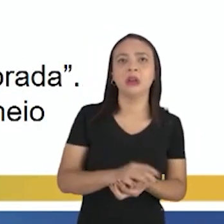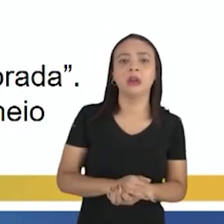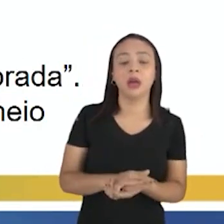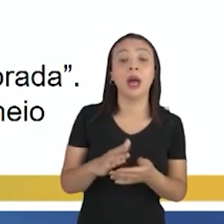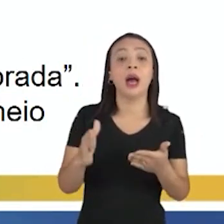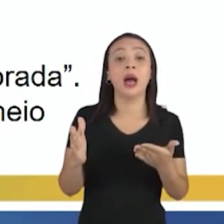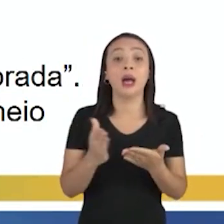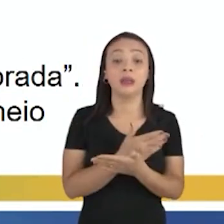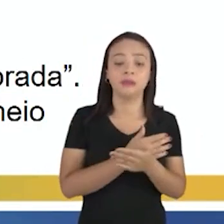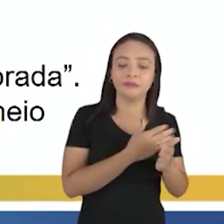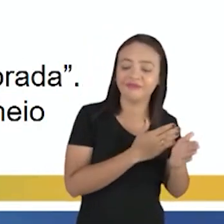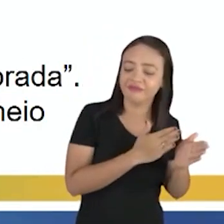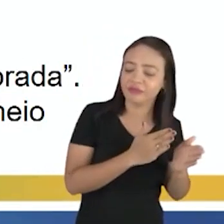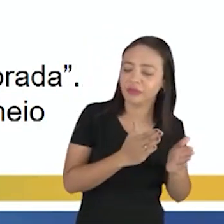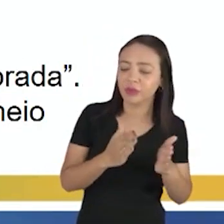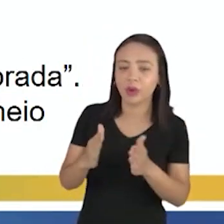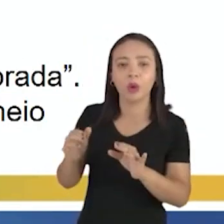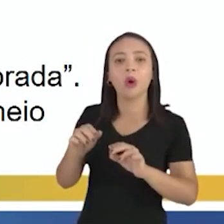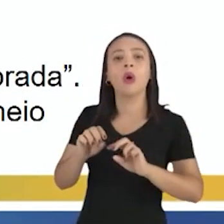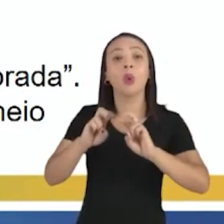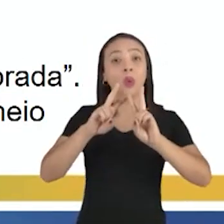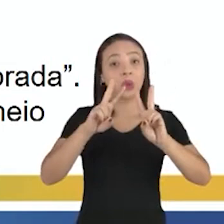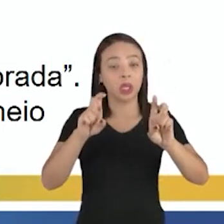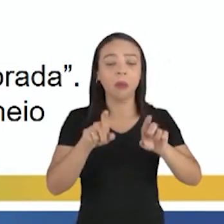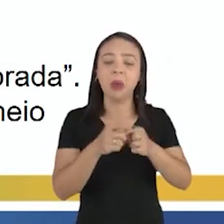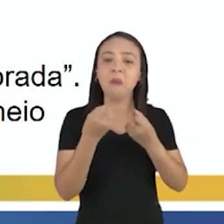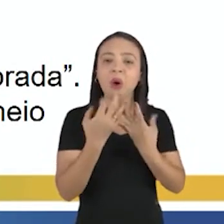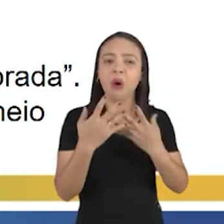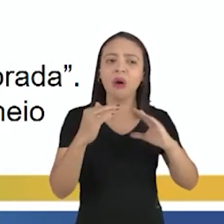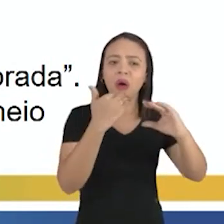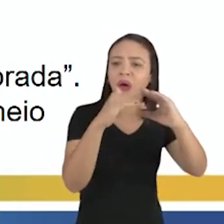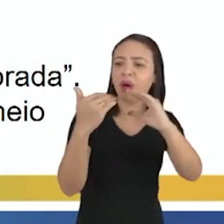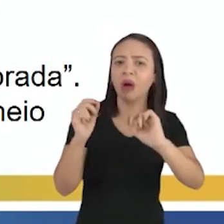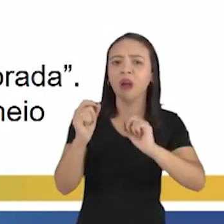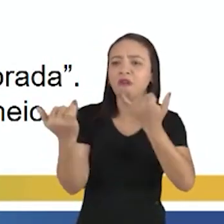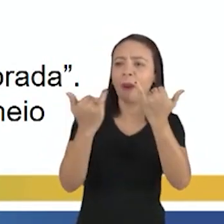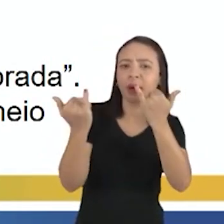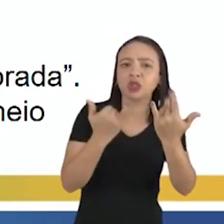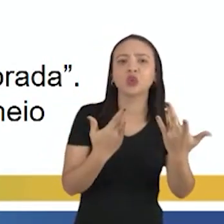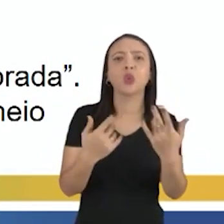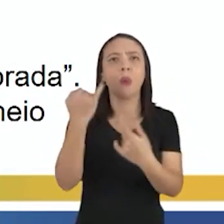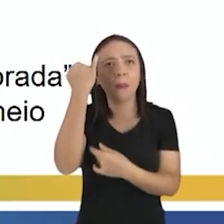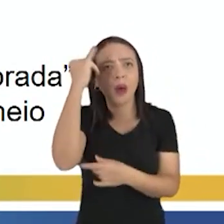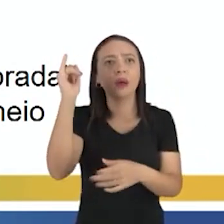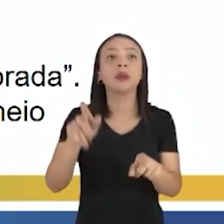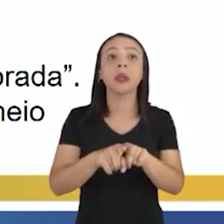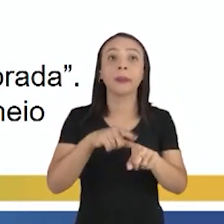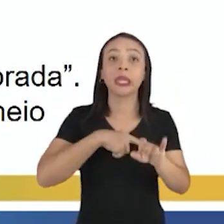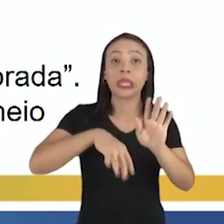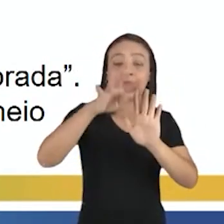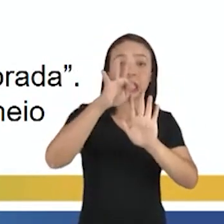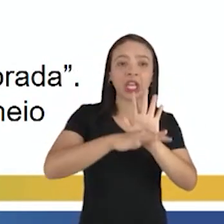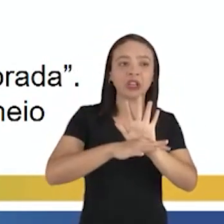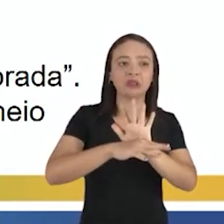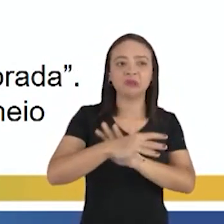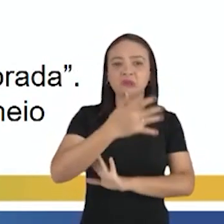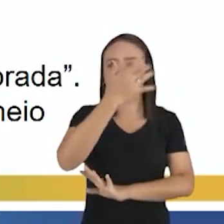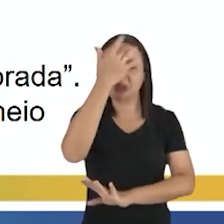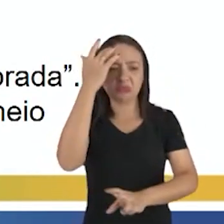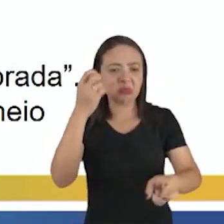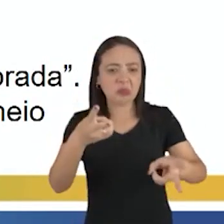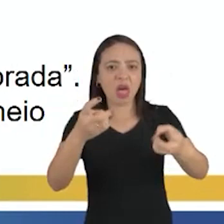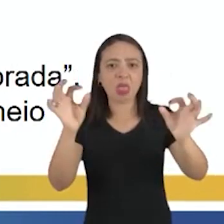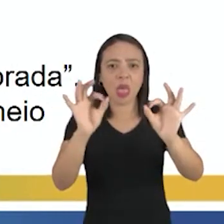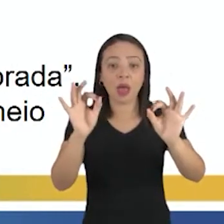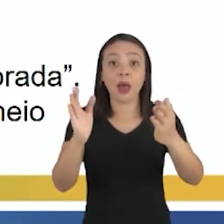o assunto e é gostoso compartilhar ideias. Há os textos que parecem passar despercebidos,